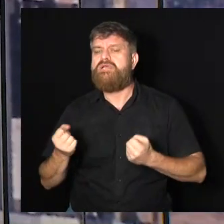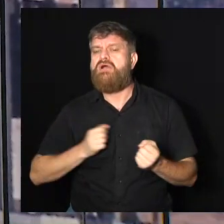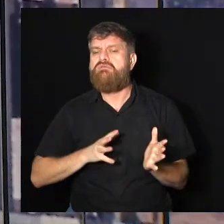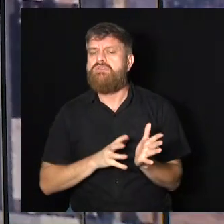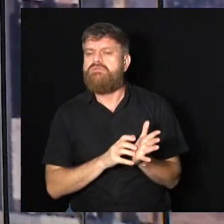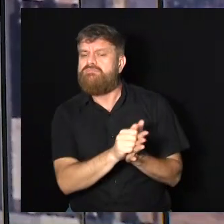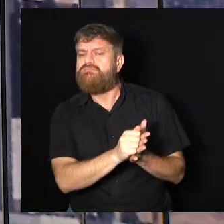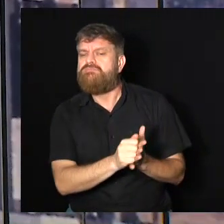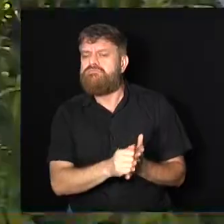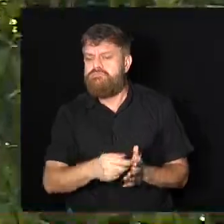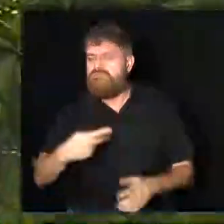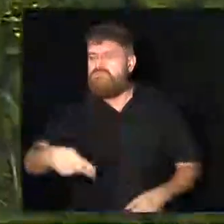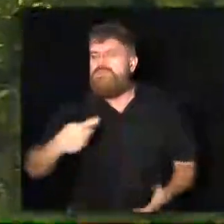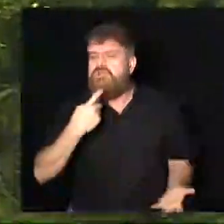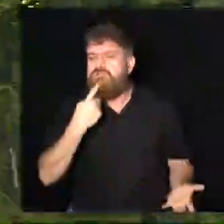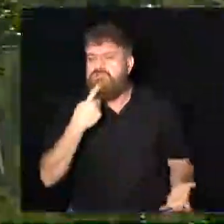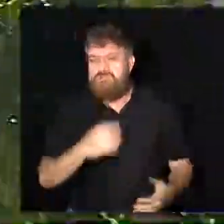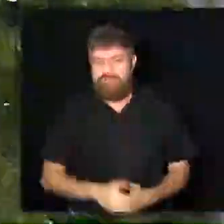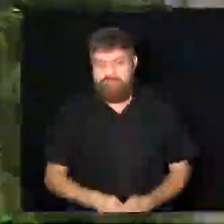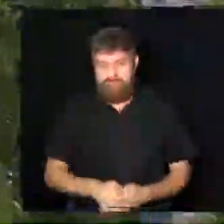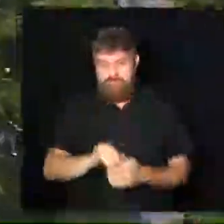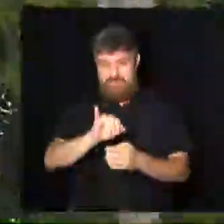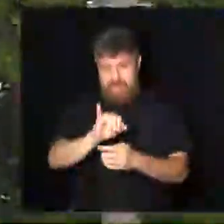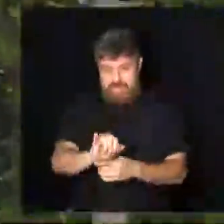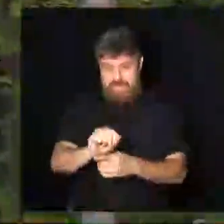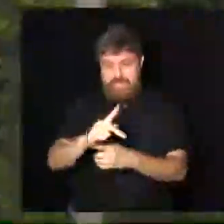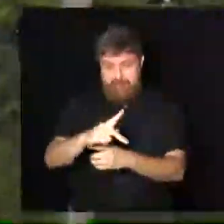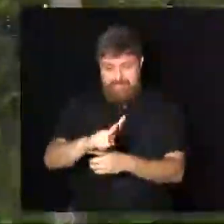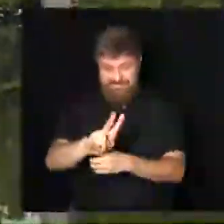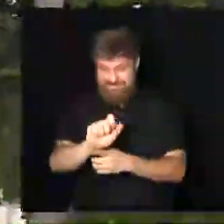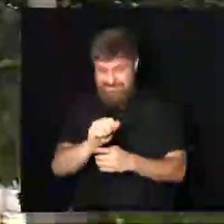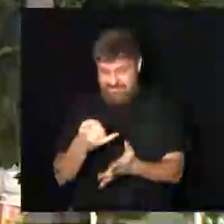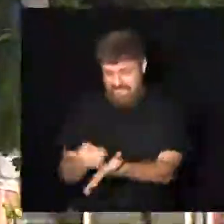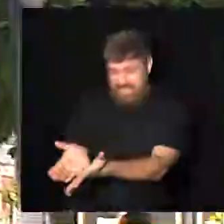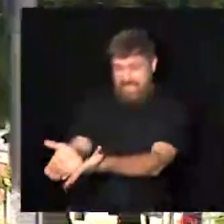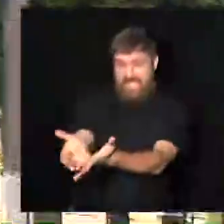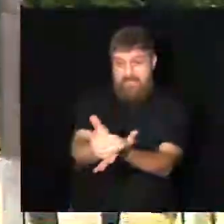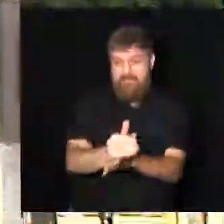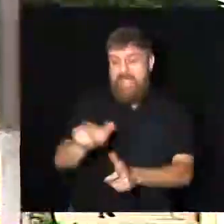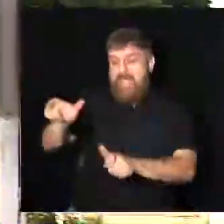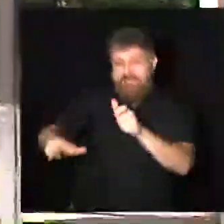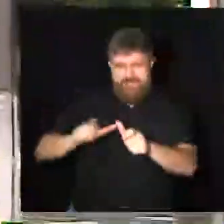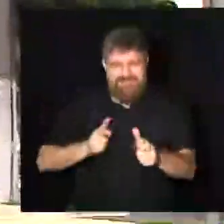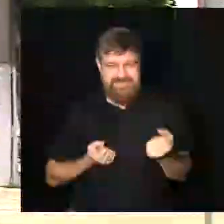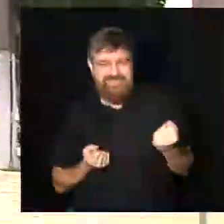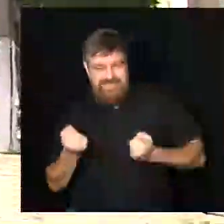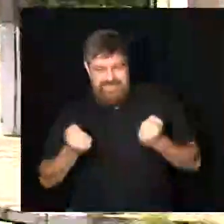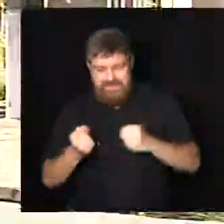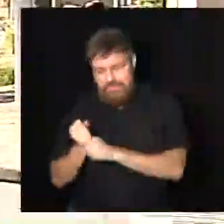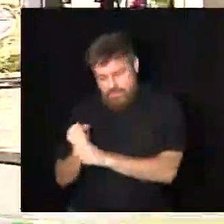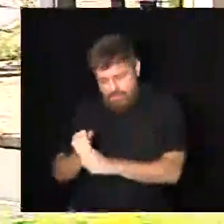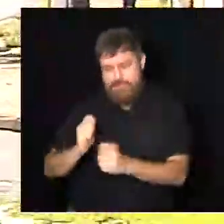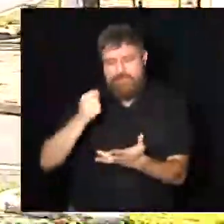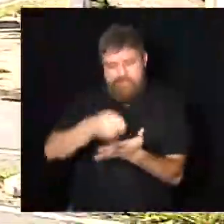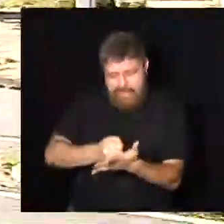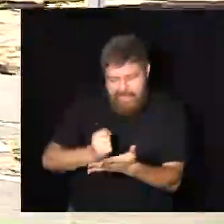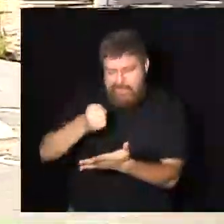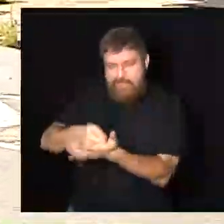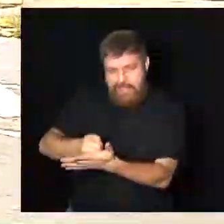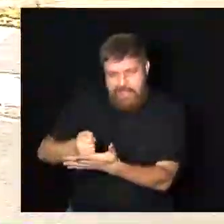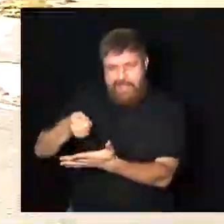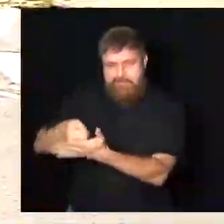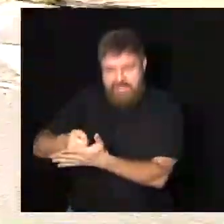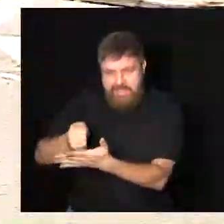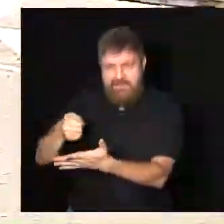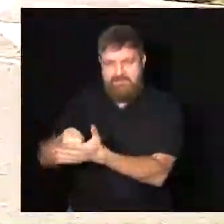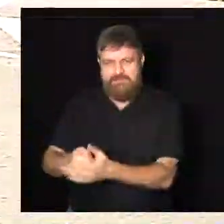aqui em Campinas. O IPVA, Imposto sobre a Propriedade de Veículos Automotores, é cobrado